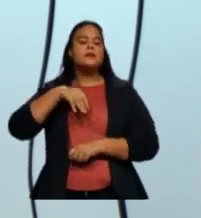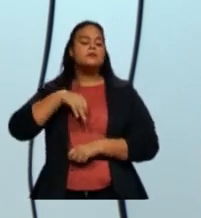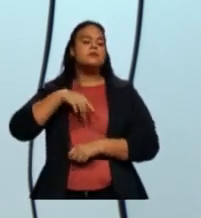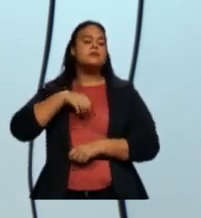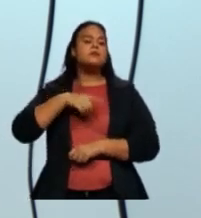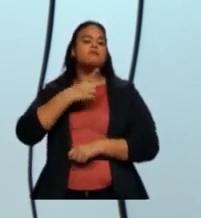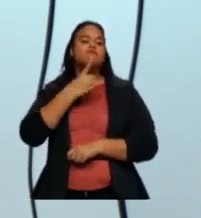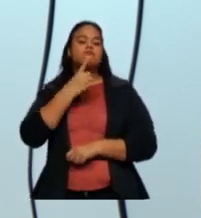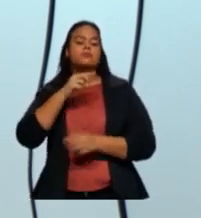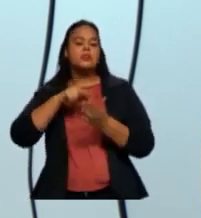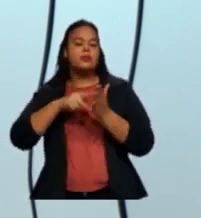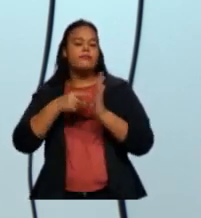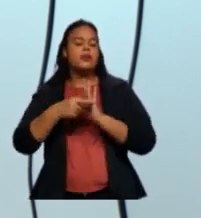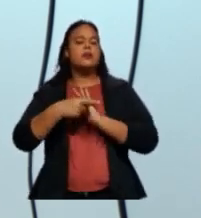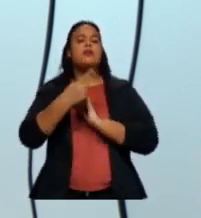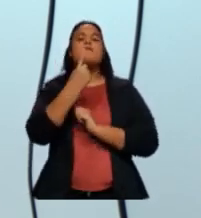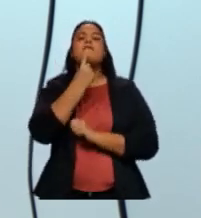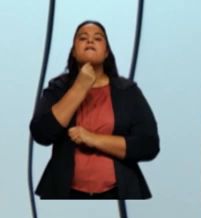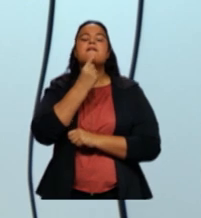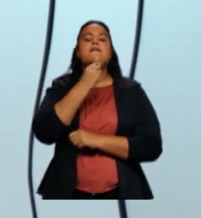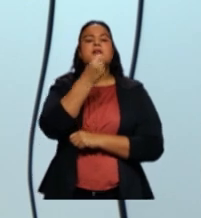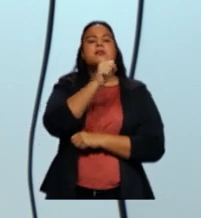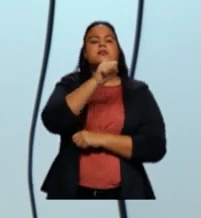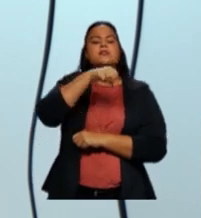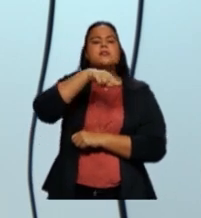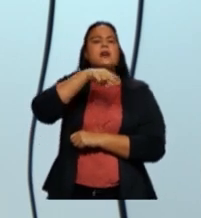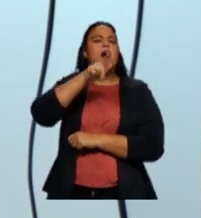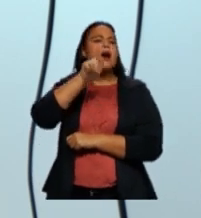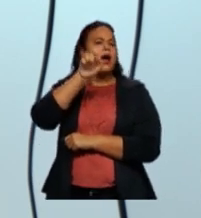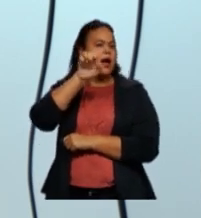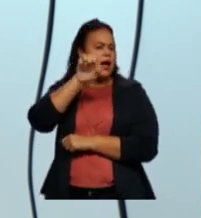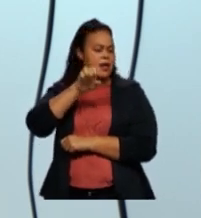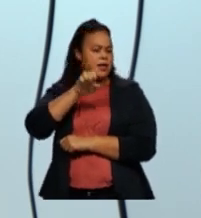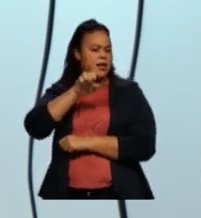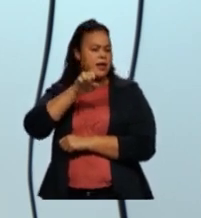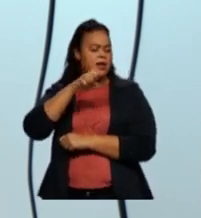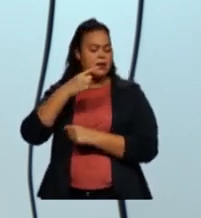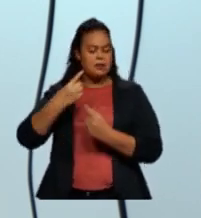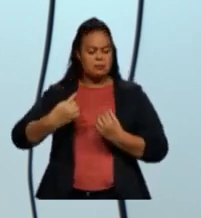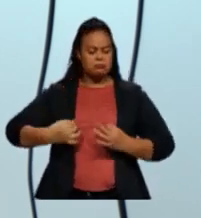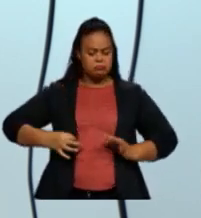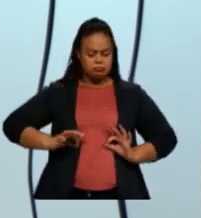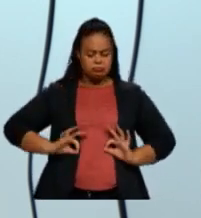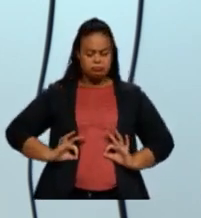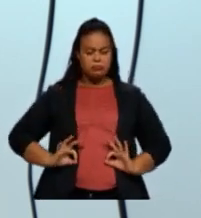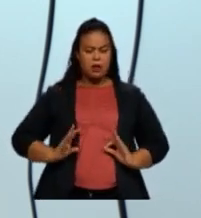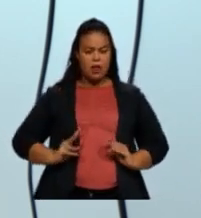pelo canal vaginal e que é dado a